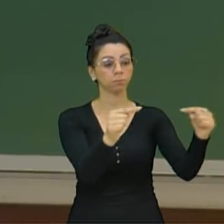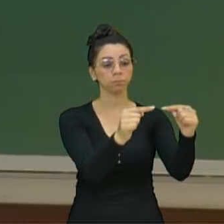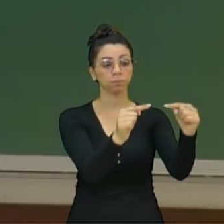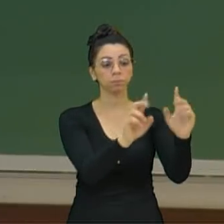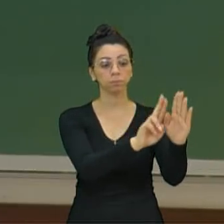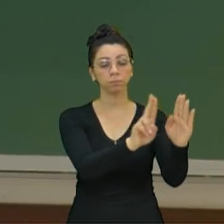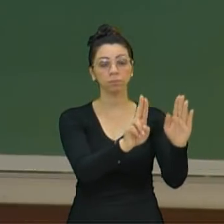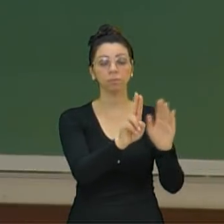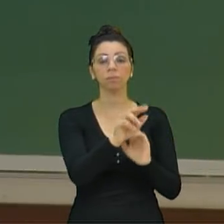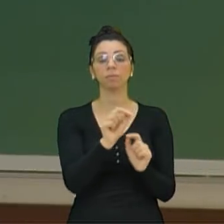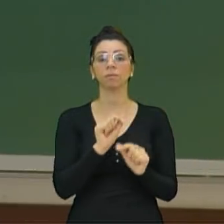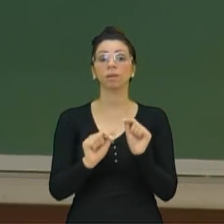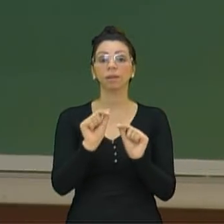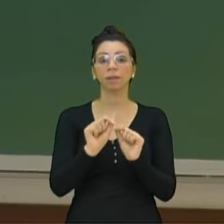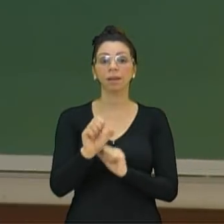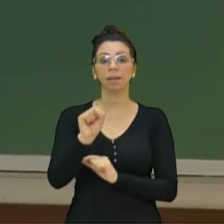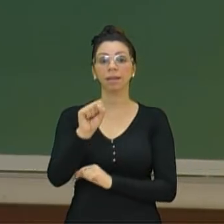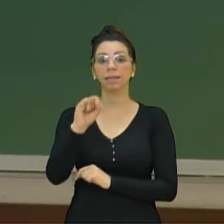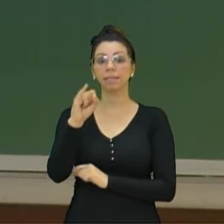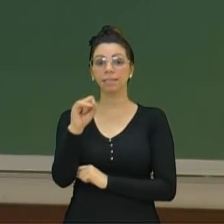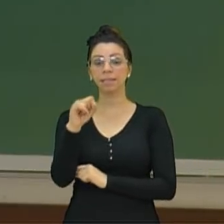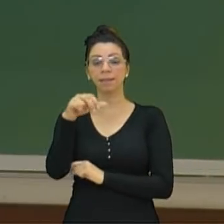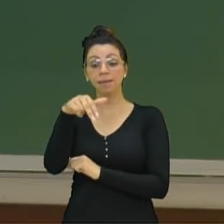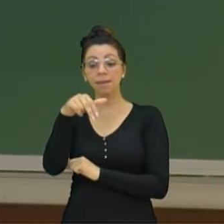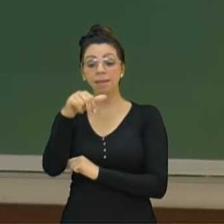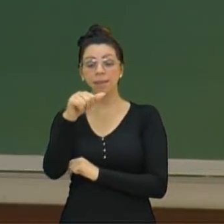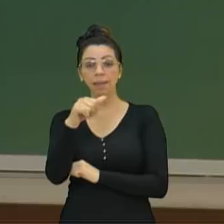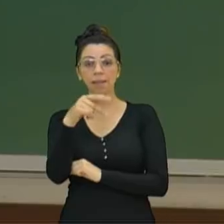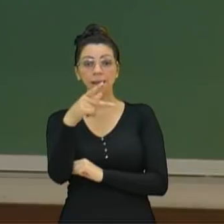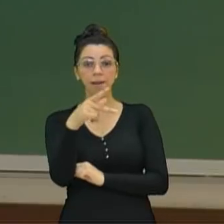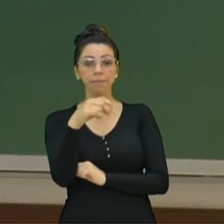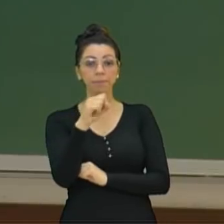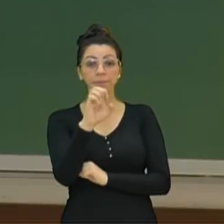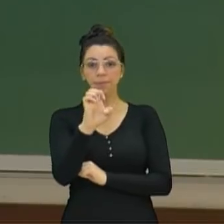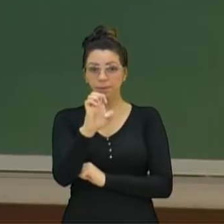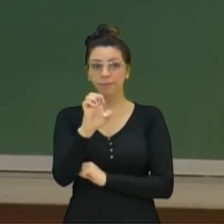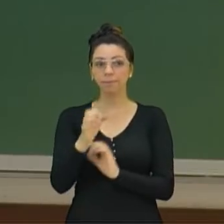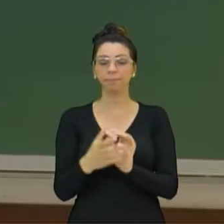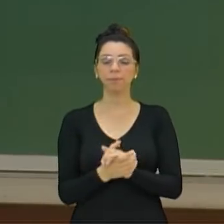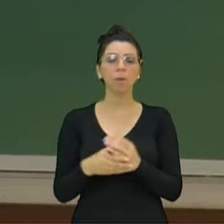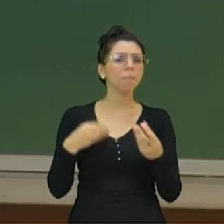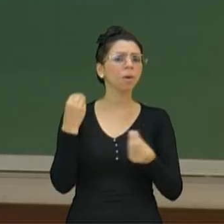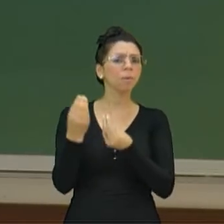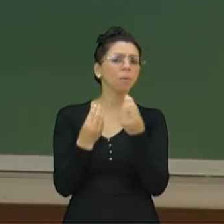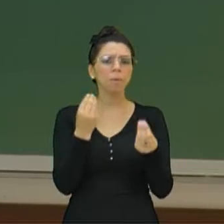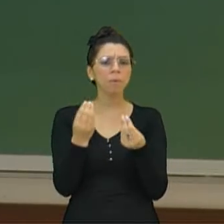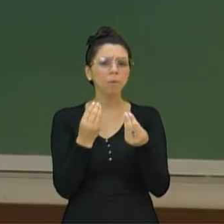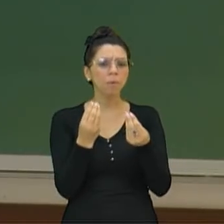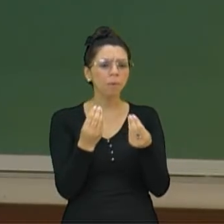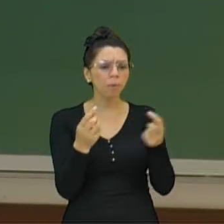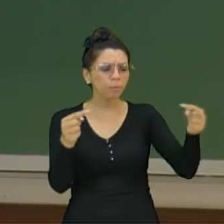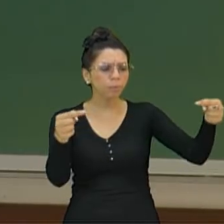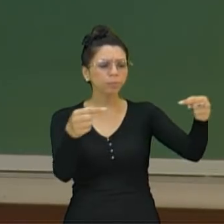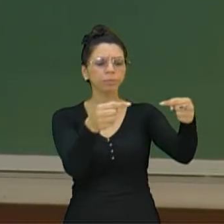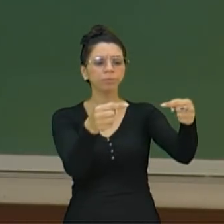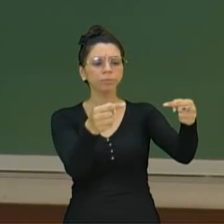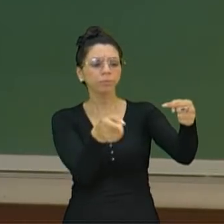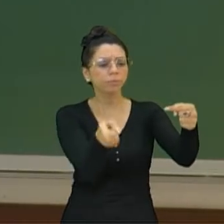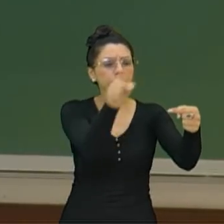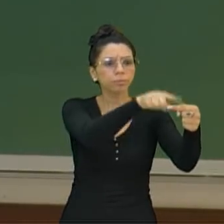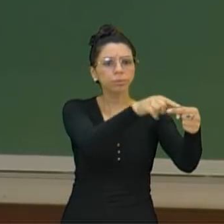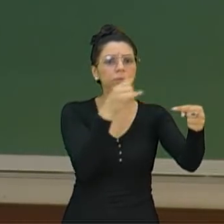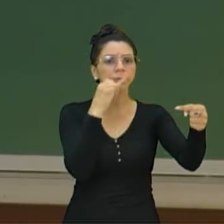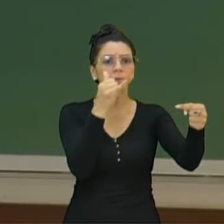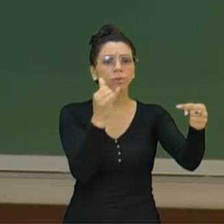de fenda sináptica. Mas como que a informação desse neurônio passa para esse, Fabiano? Graças